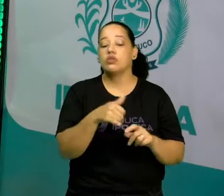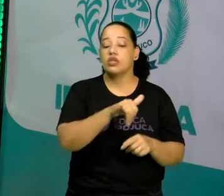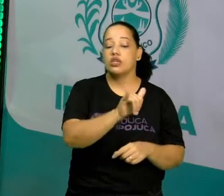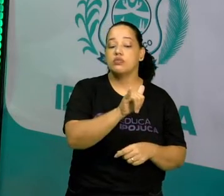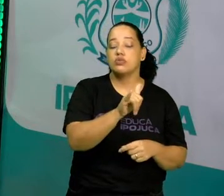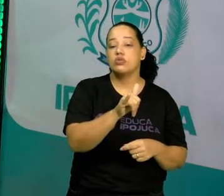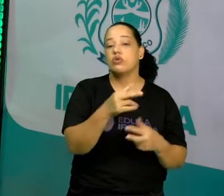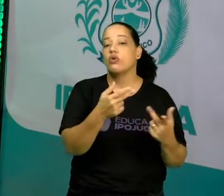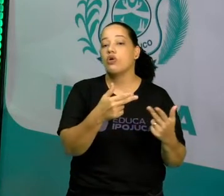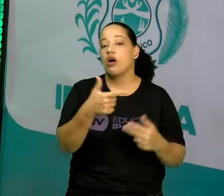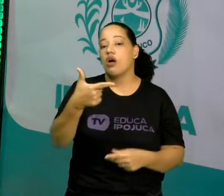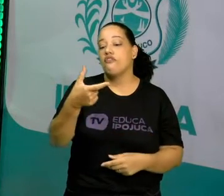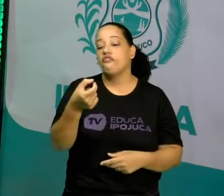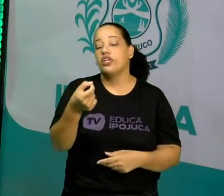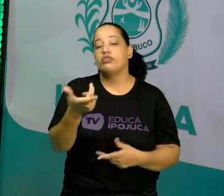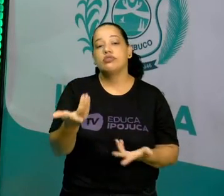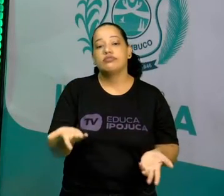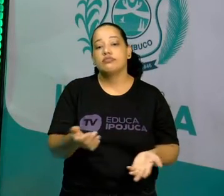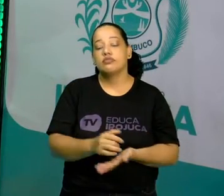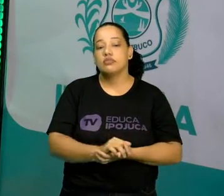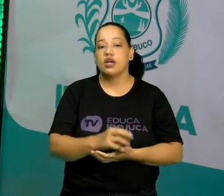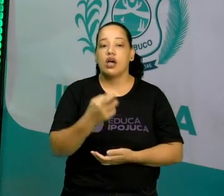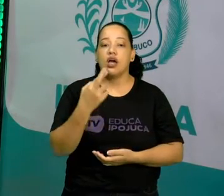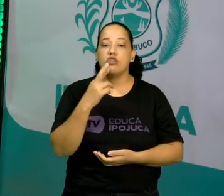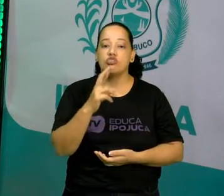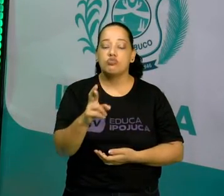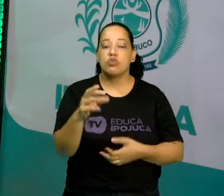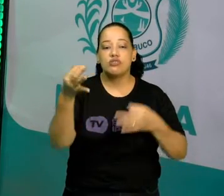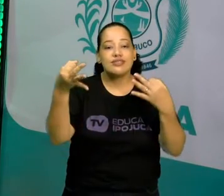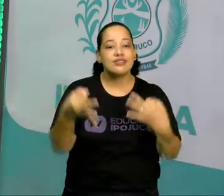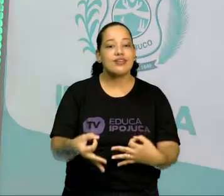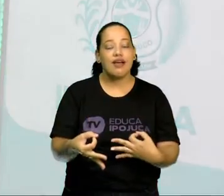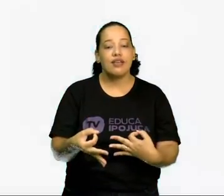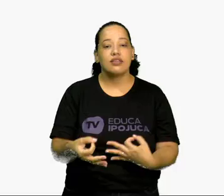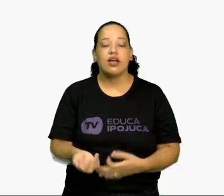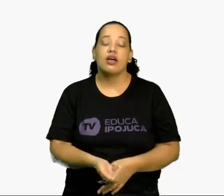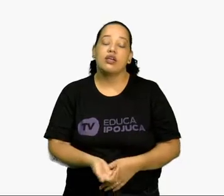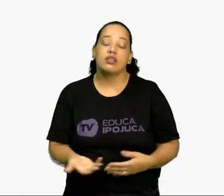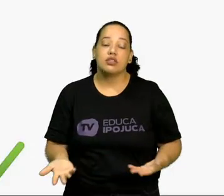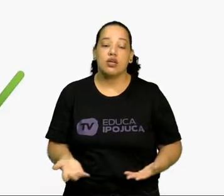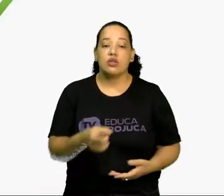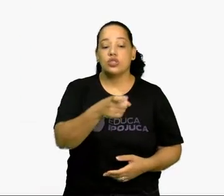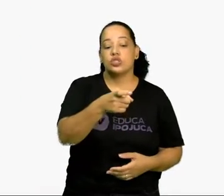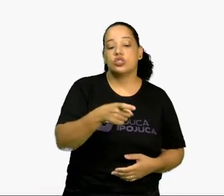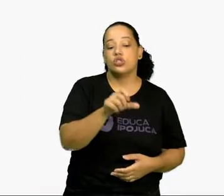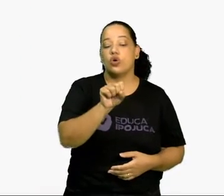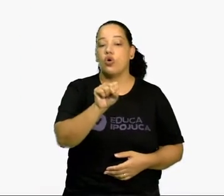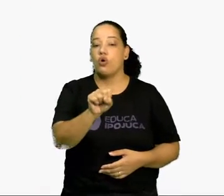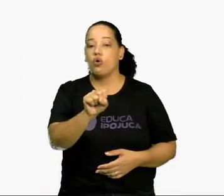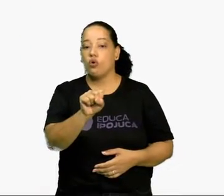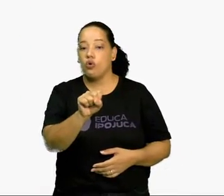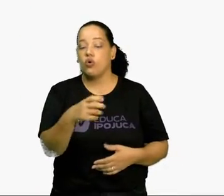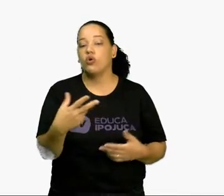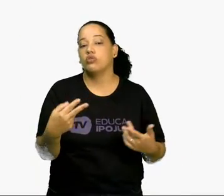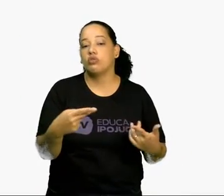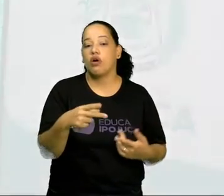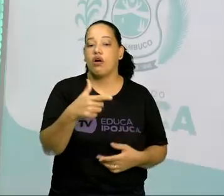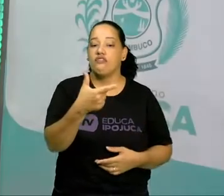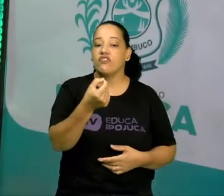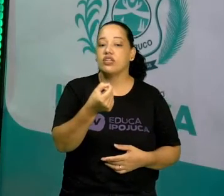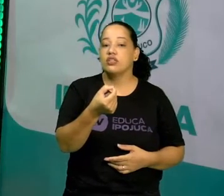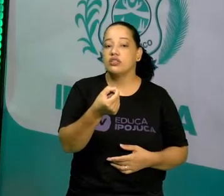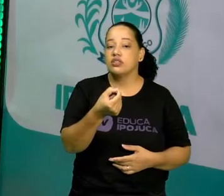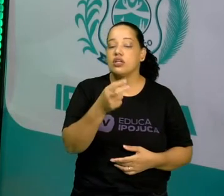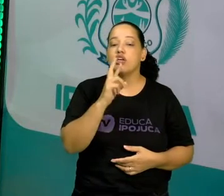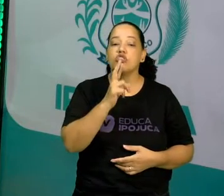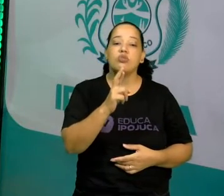fácil. A resposta correta, onde X é 8, Y é 20, seria a letra C.